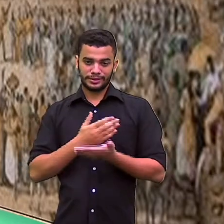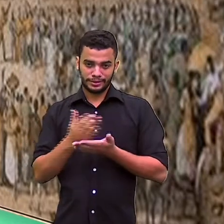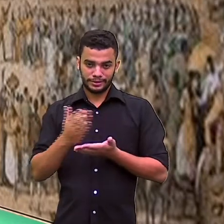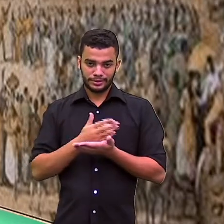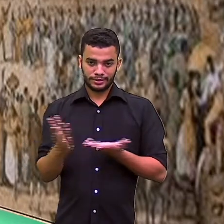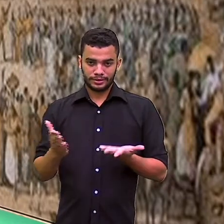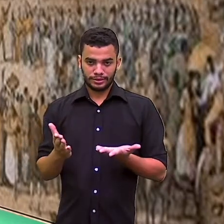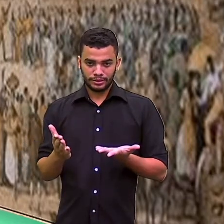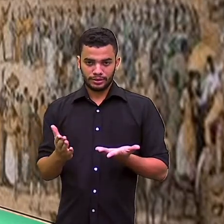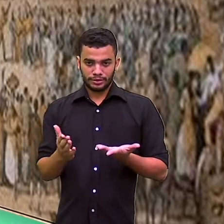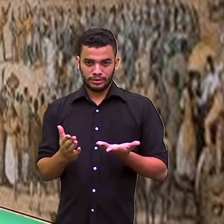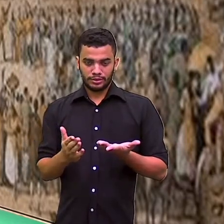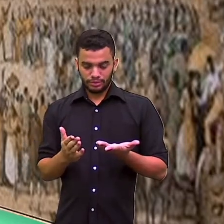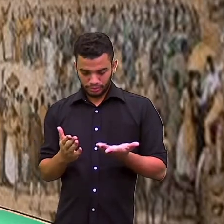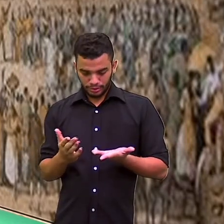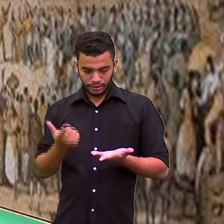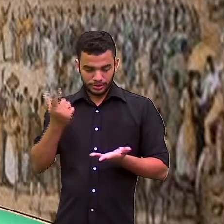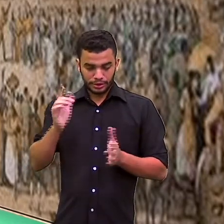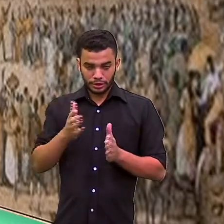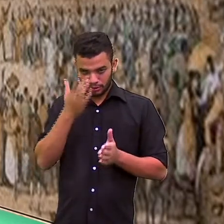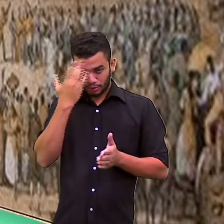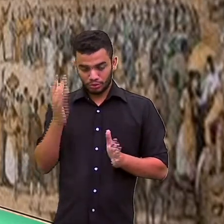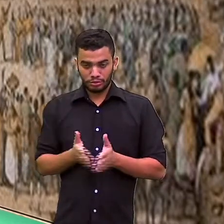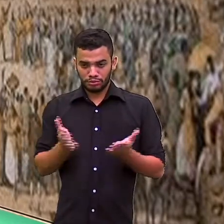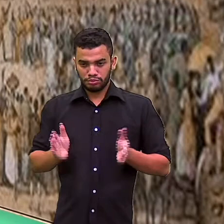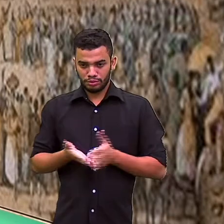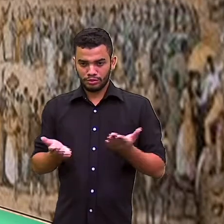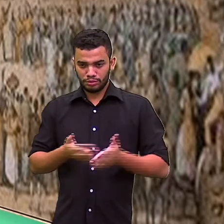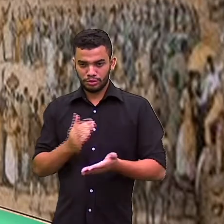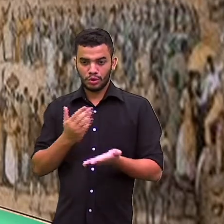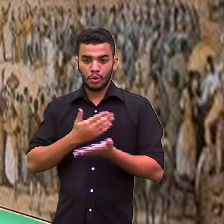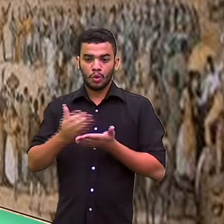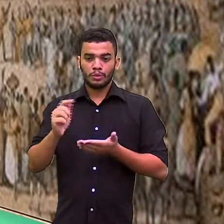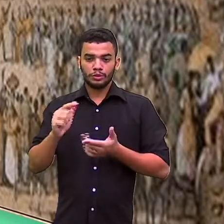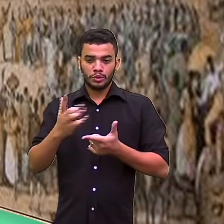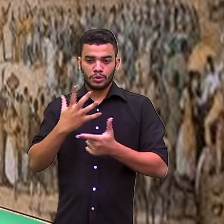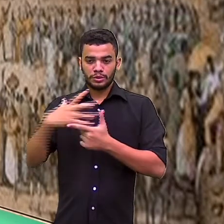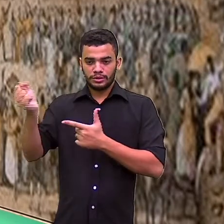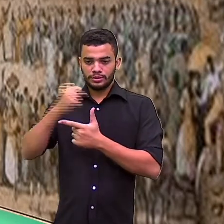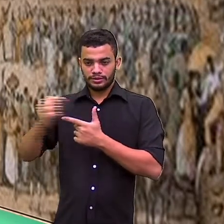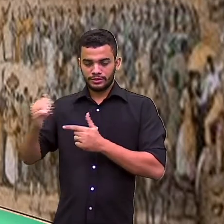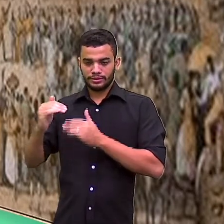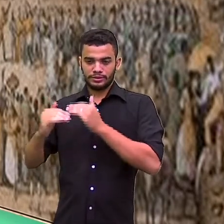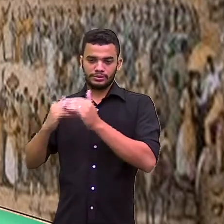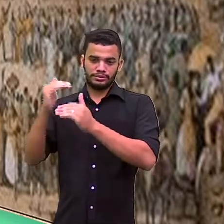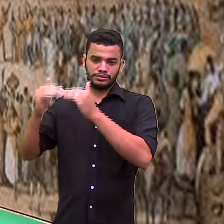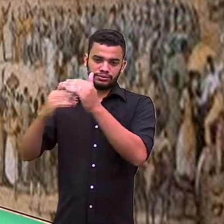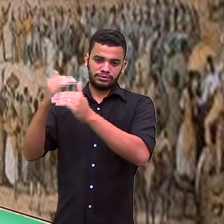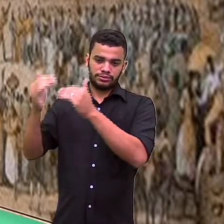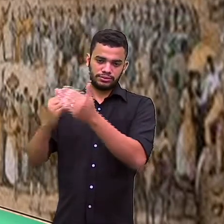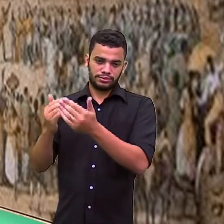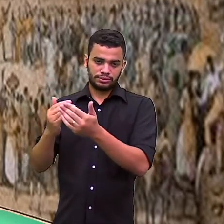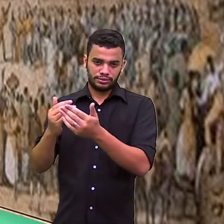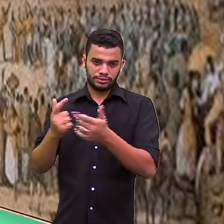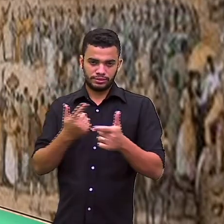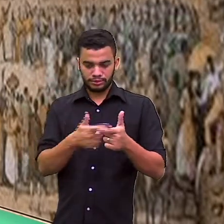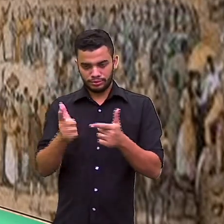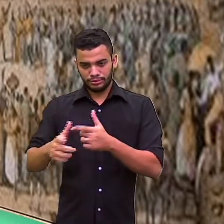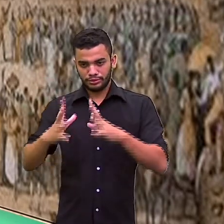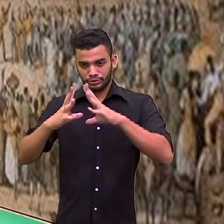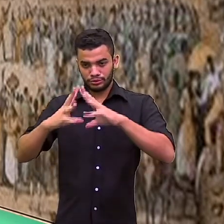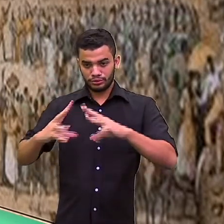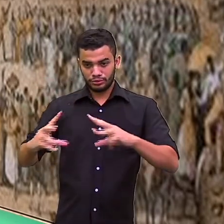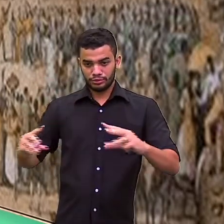dos pobres. O que podemos entender das revoltas? Realmente foi específica de cada